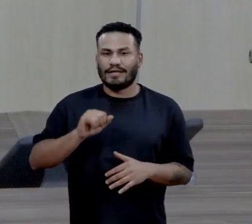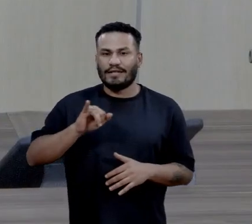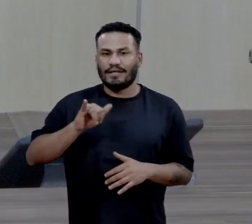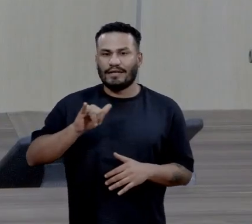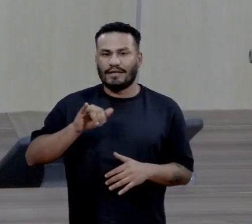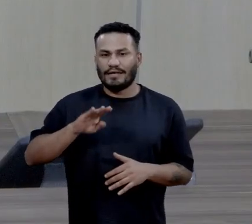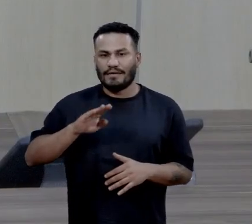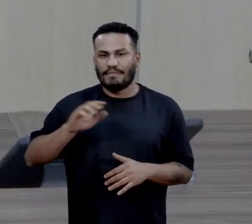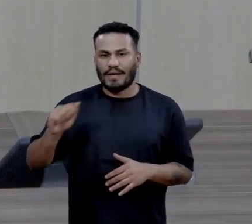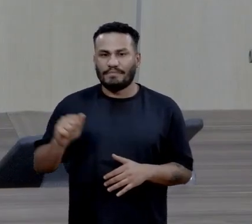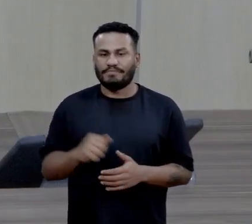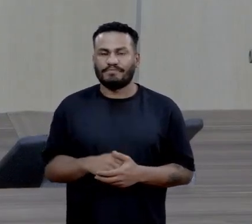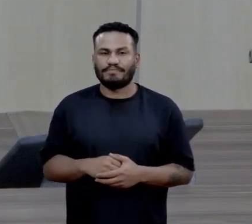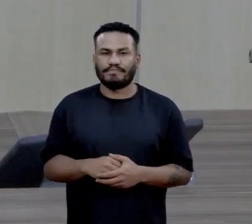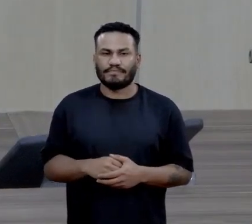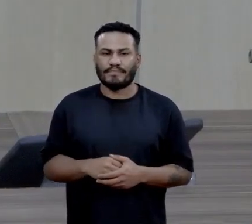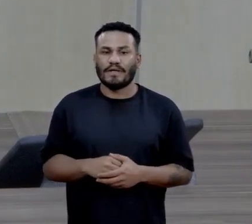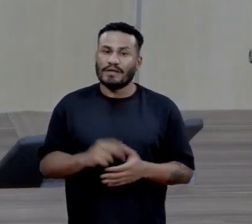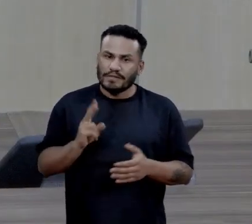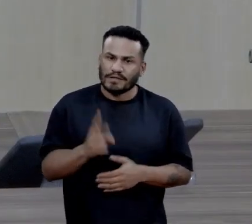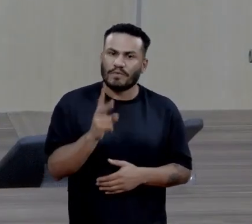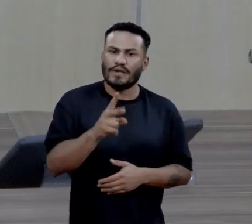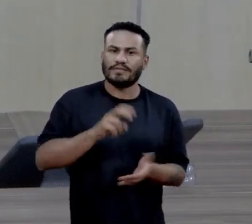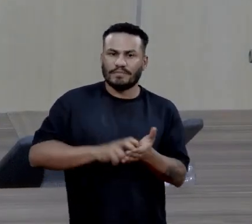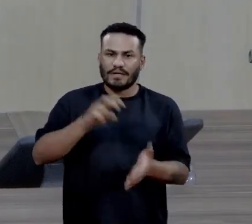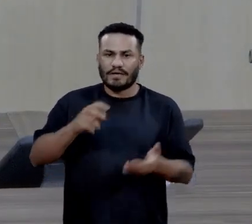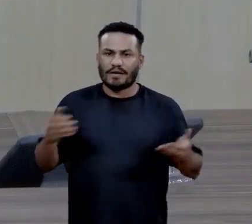Dando sequência, na manhã de hoje,